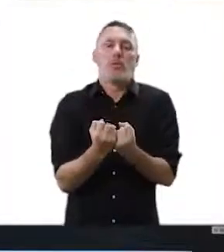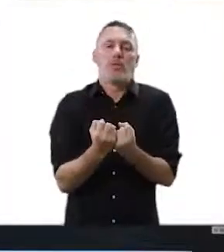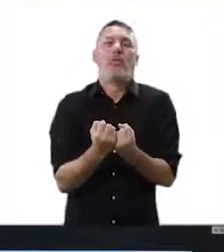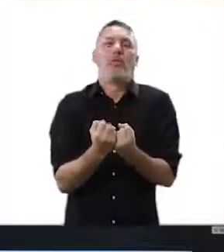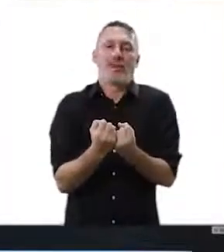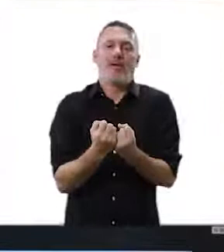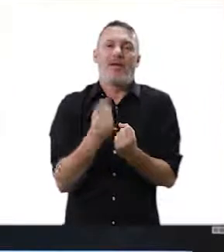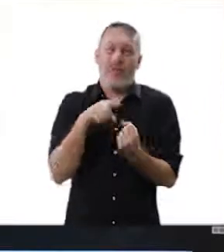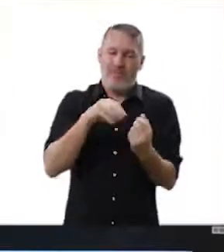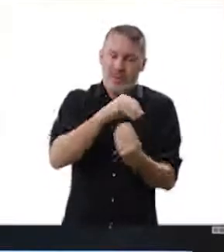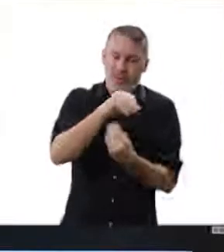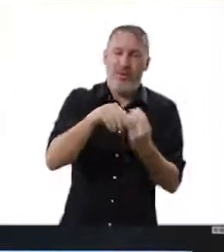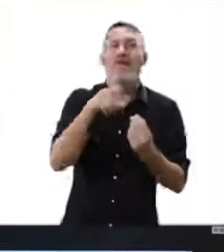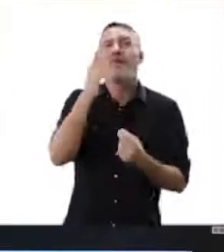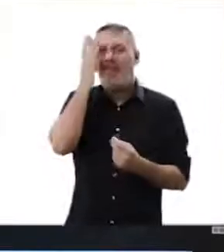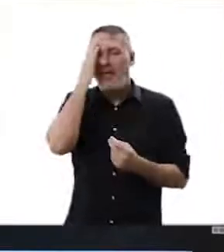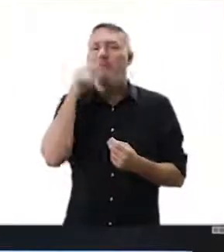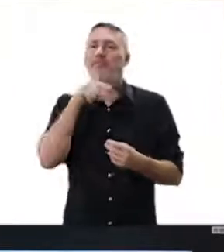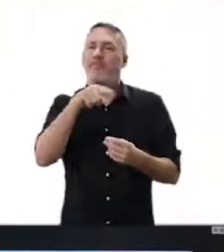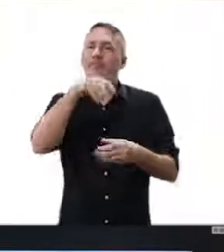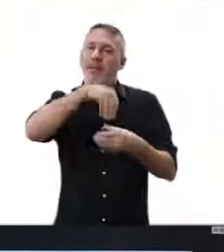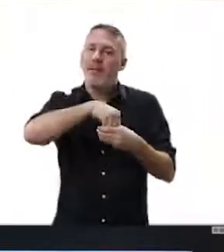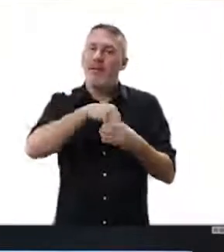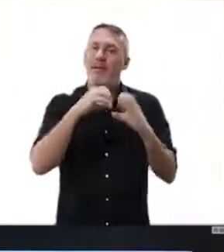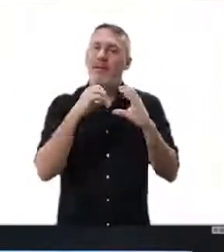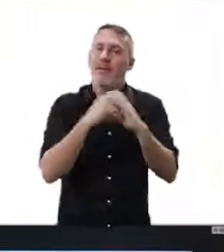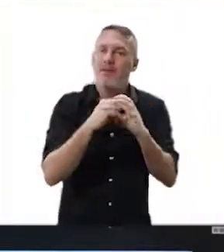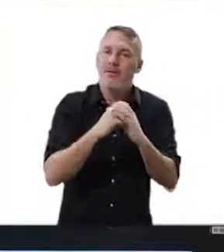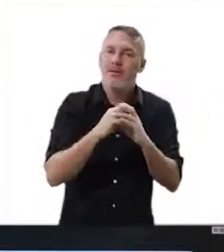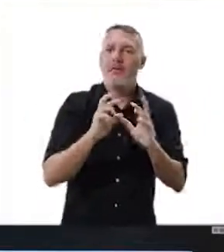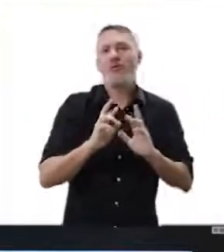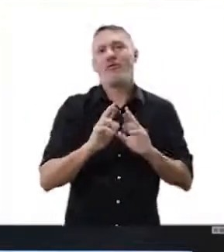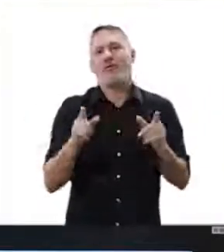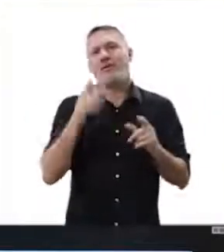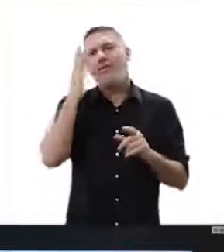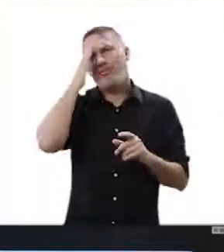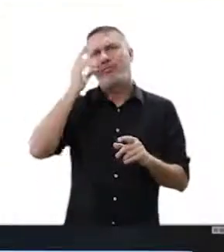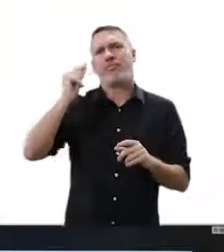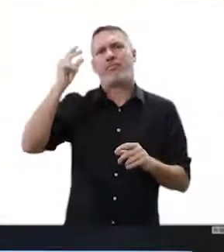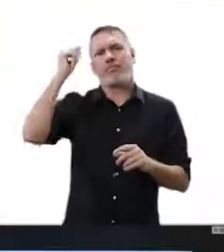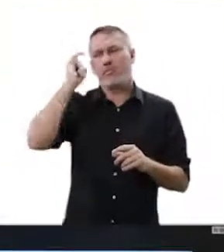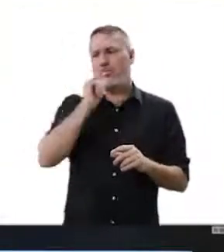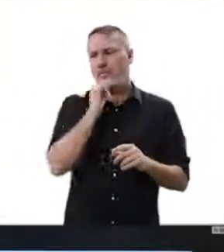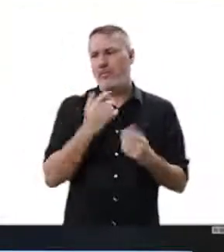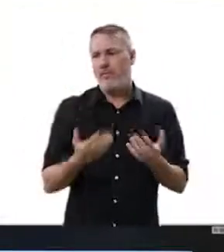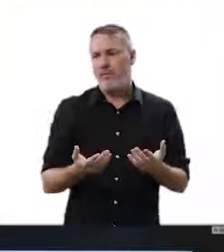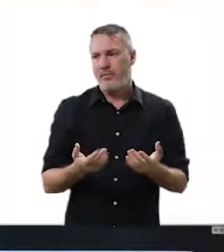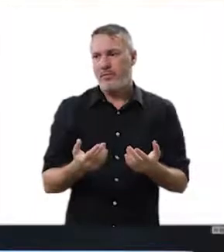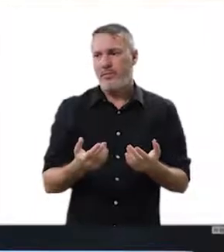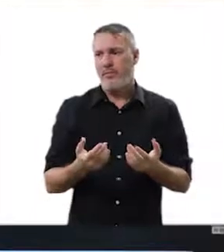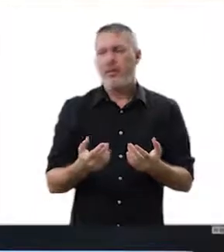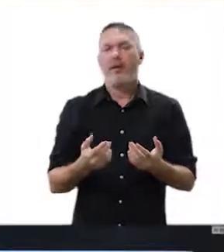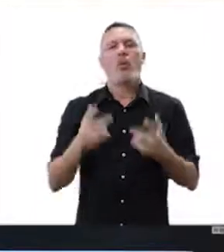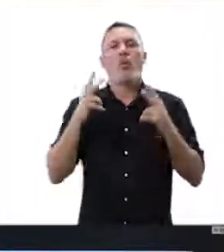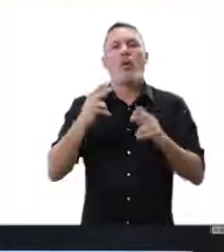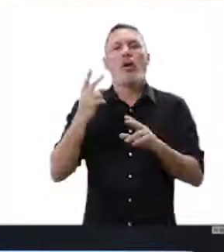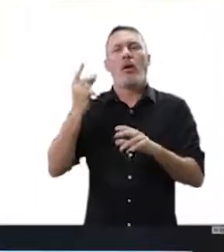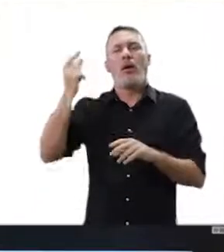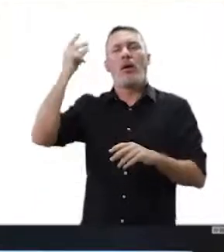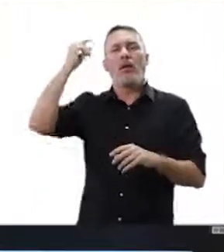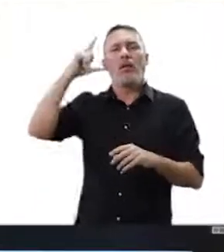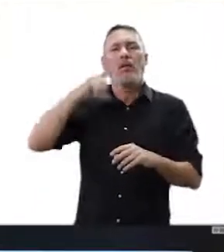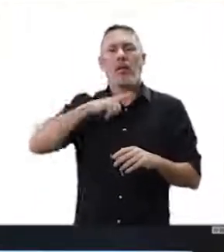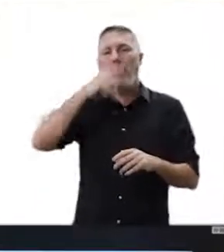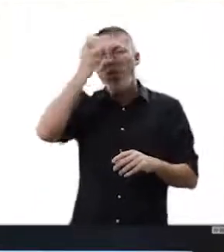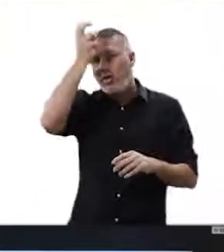corpos dentro de banheiras cheias de sal, ou seja, hipertônicas, para o corpo ir